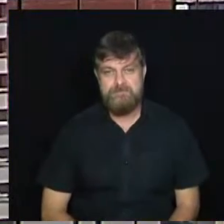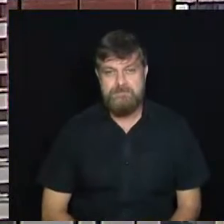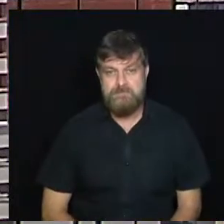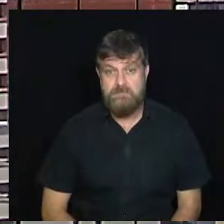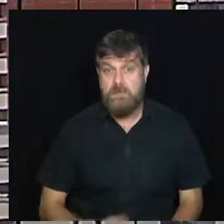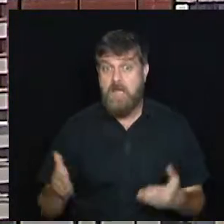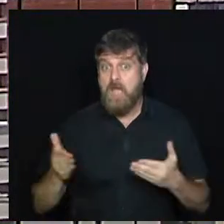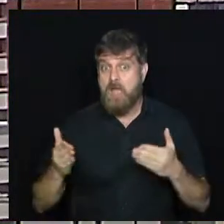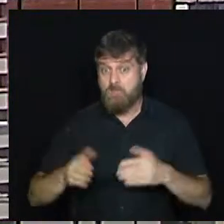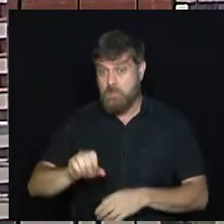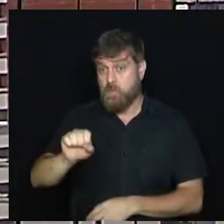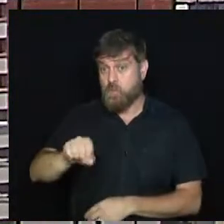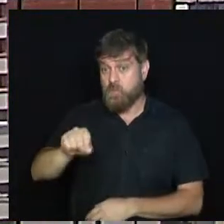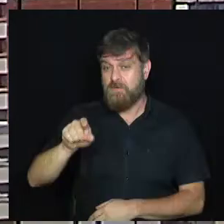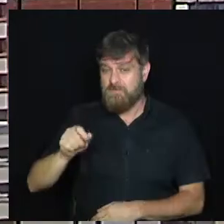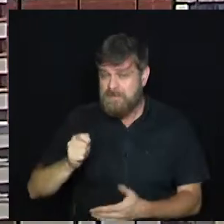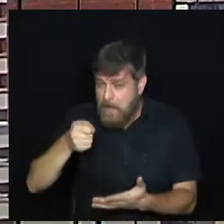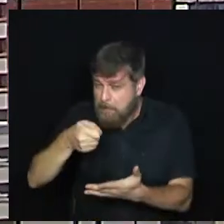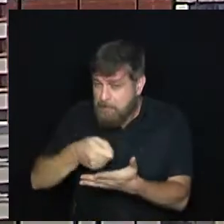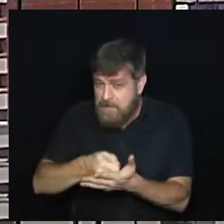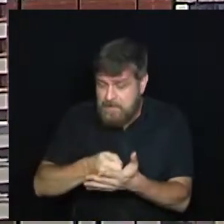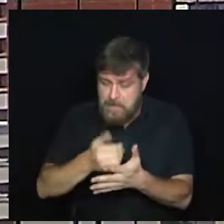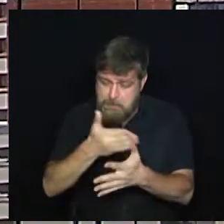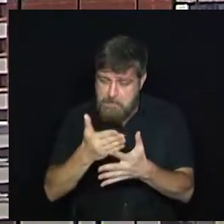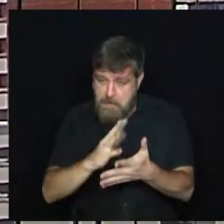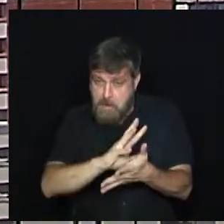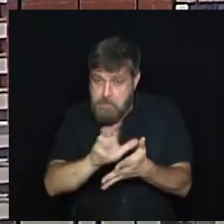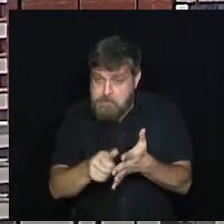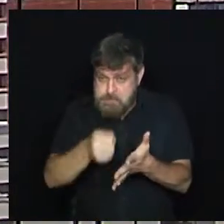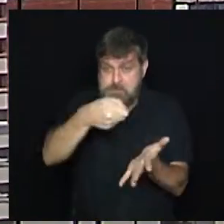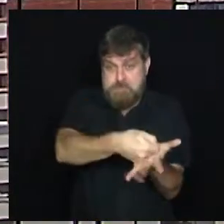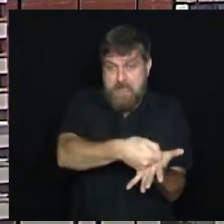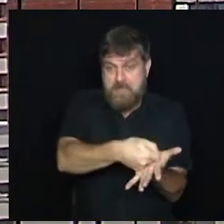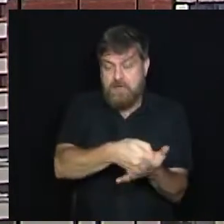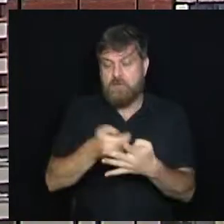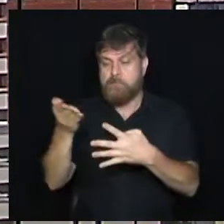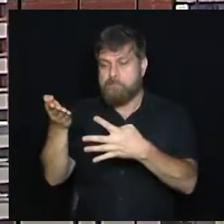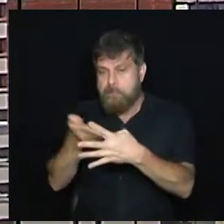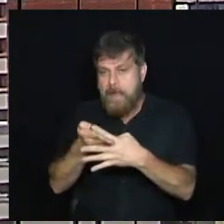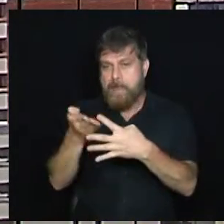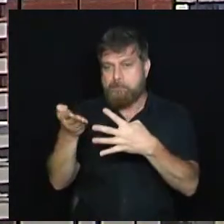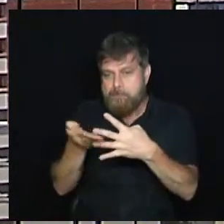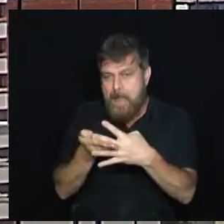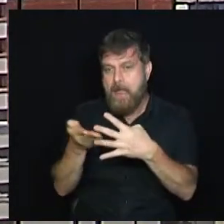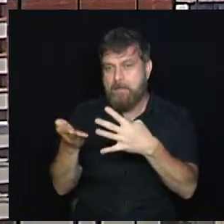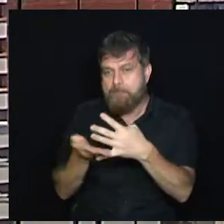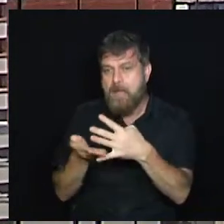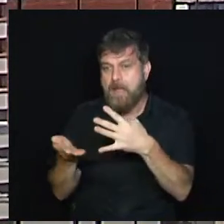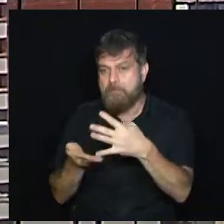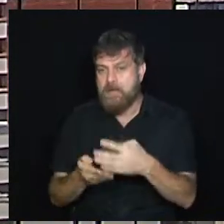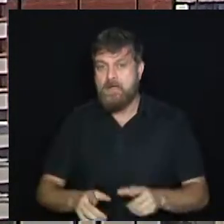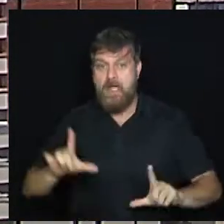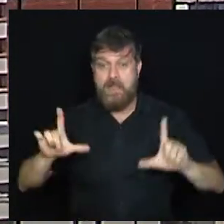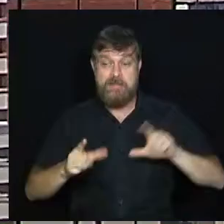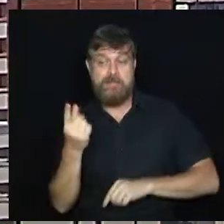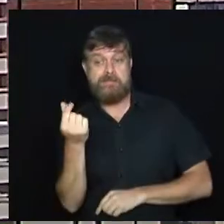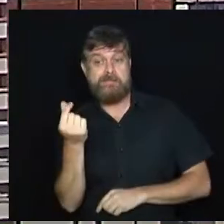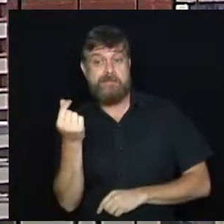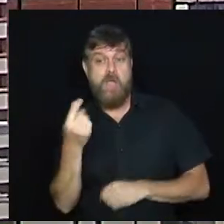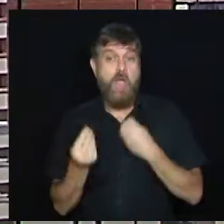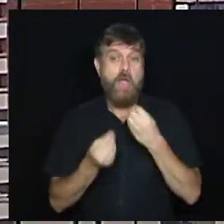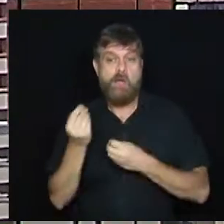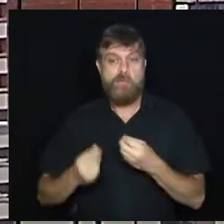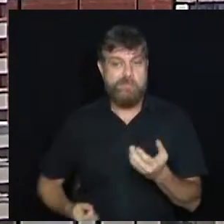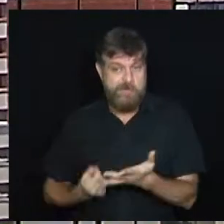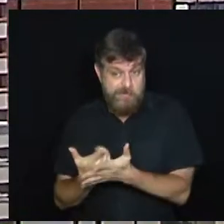Agora sim, hein? Você paga suas compras à vista ou de forma parcelada? No quadro Na Ponta do Lápis de hoje, o